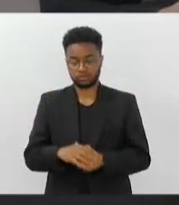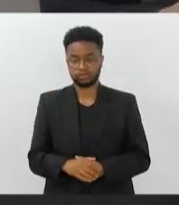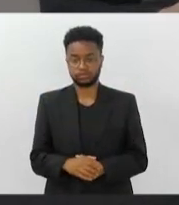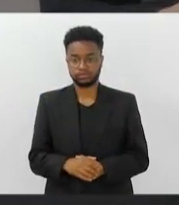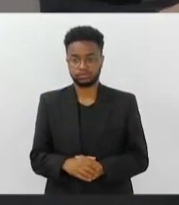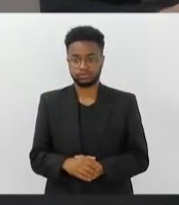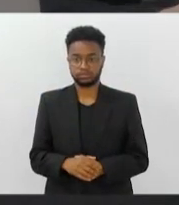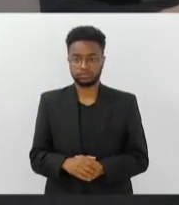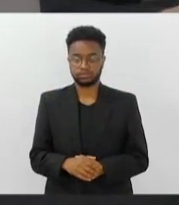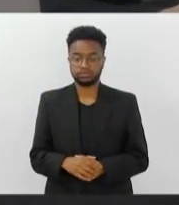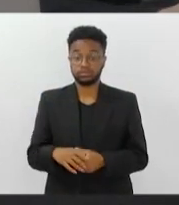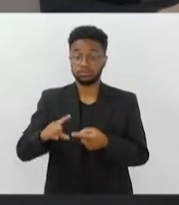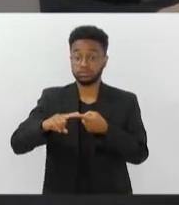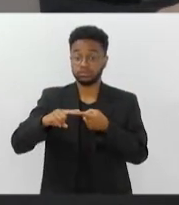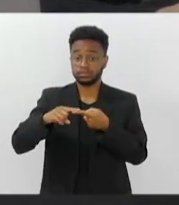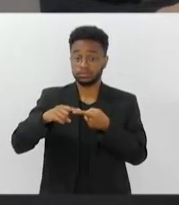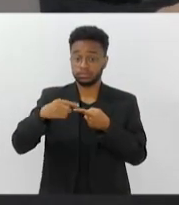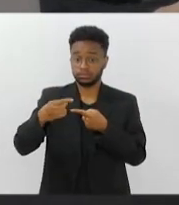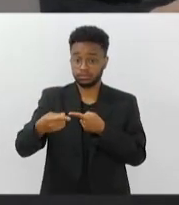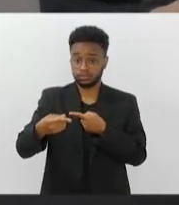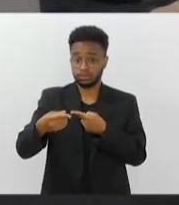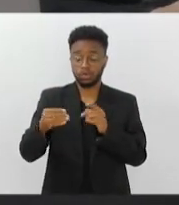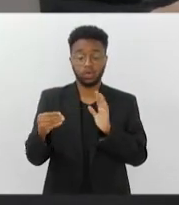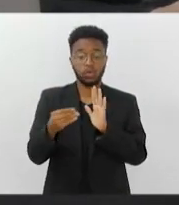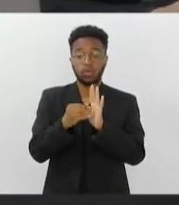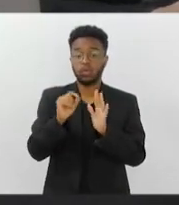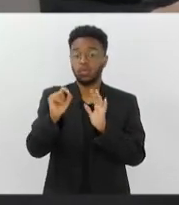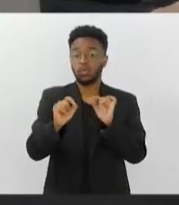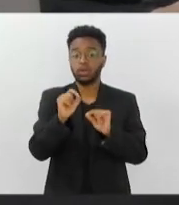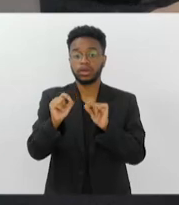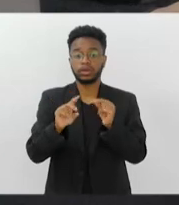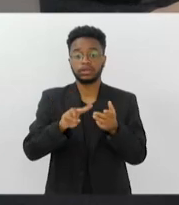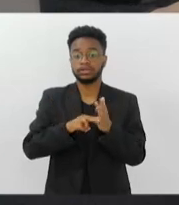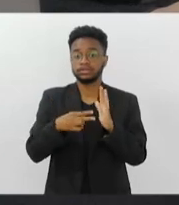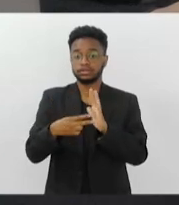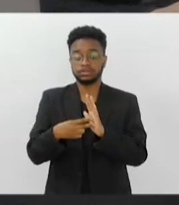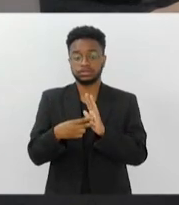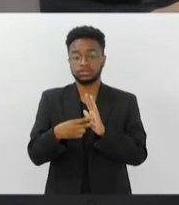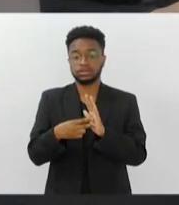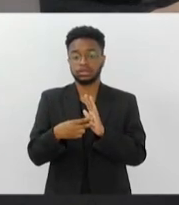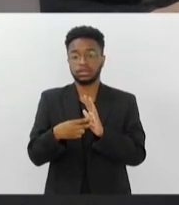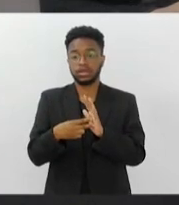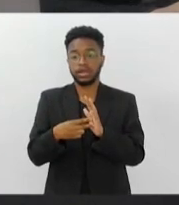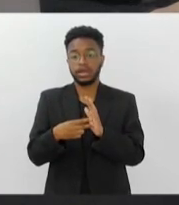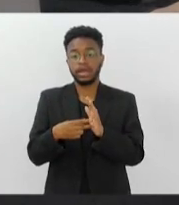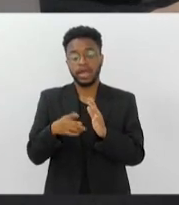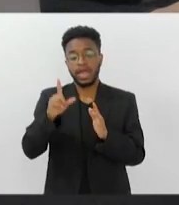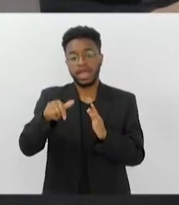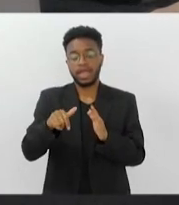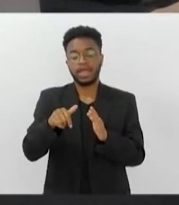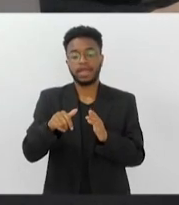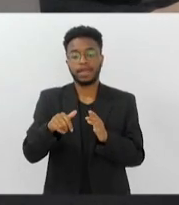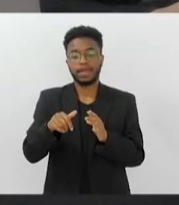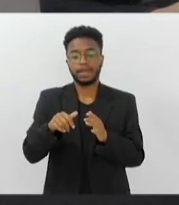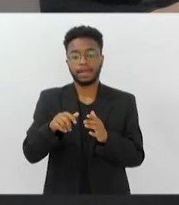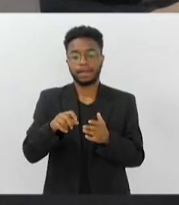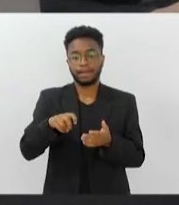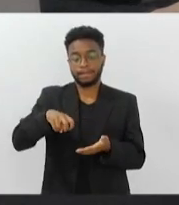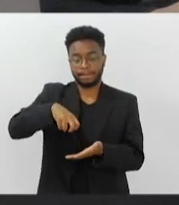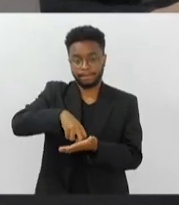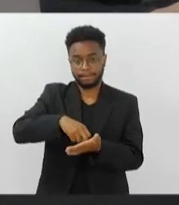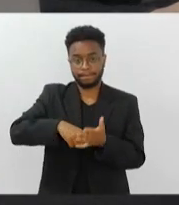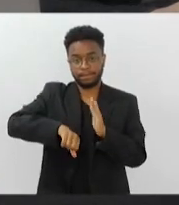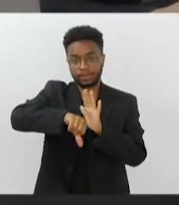ele define que a negligência em cumprir com este dever deverá ser considerada infração administrativa, sujeita à penalidade